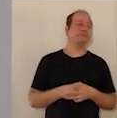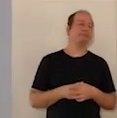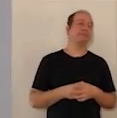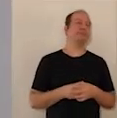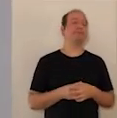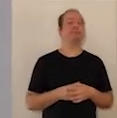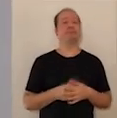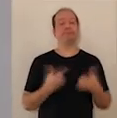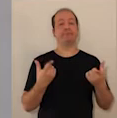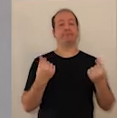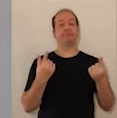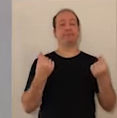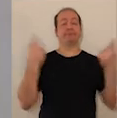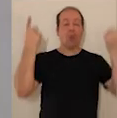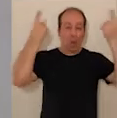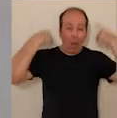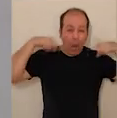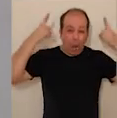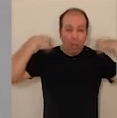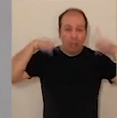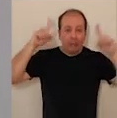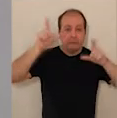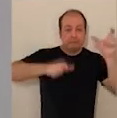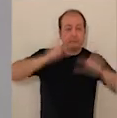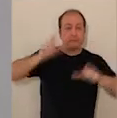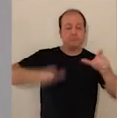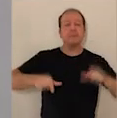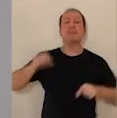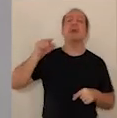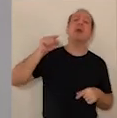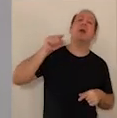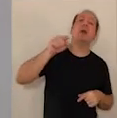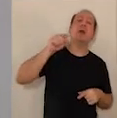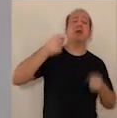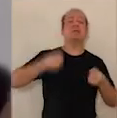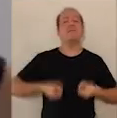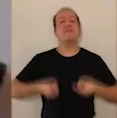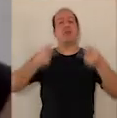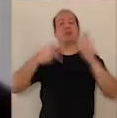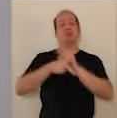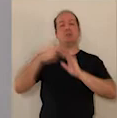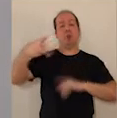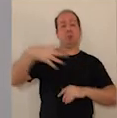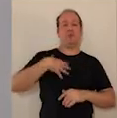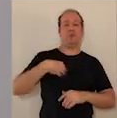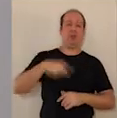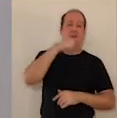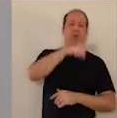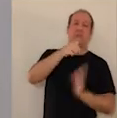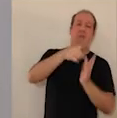Como o dinheiro enlouquece os homens. Esse vende o próprio filho. Aquele, a